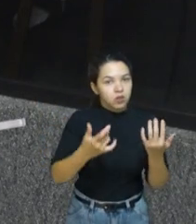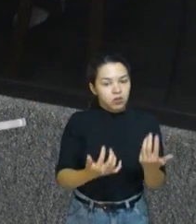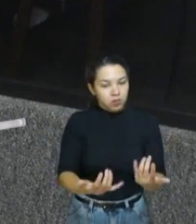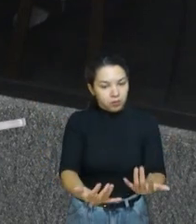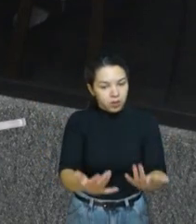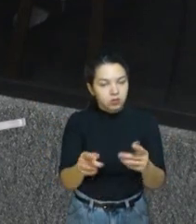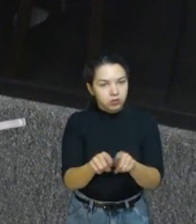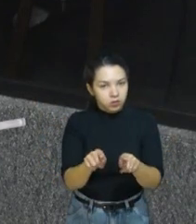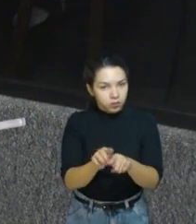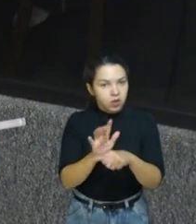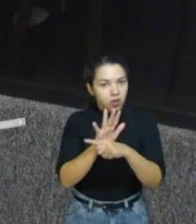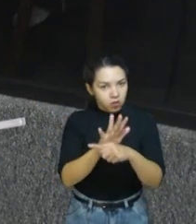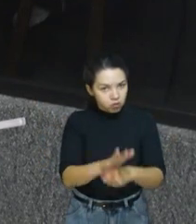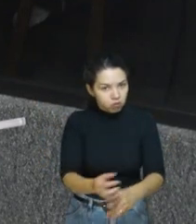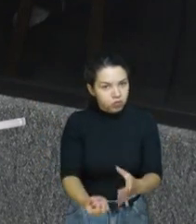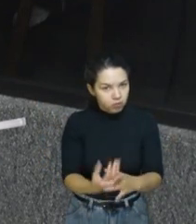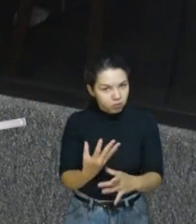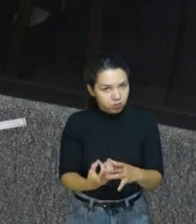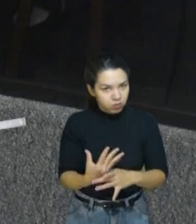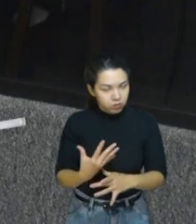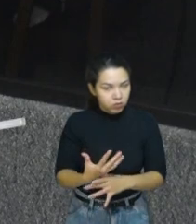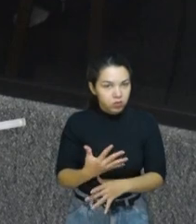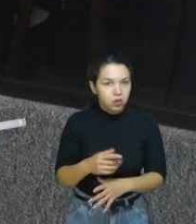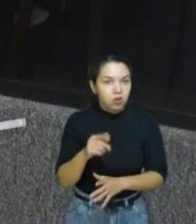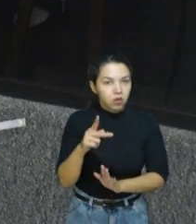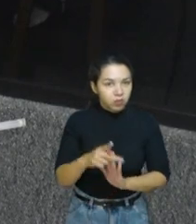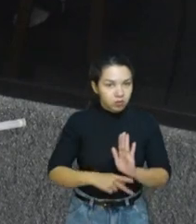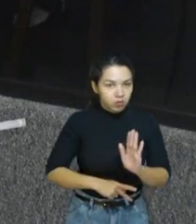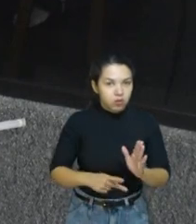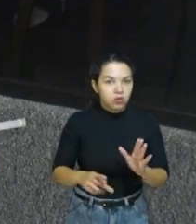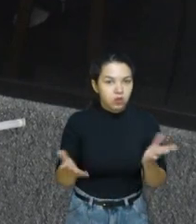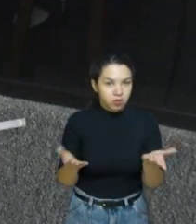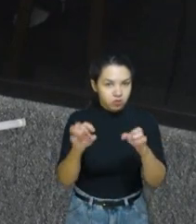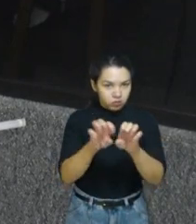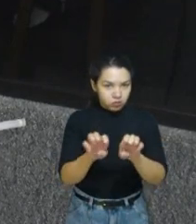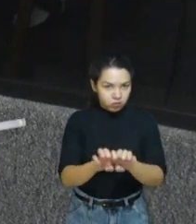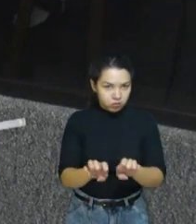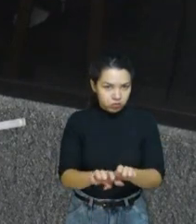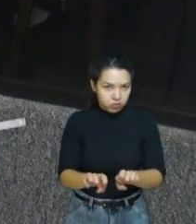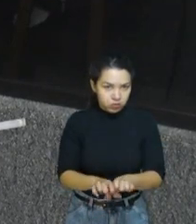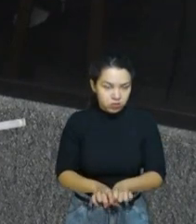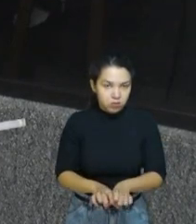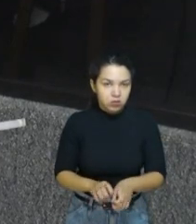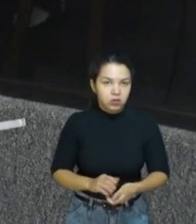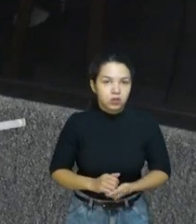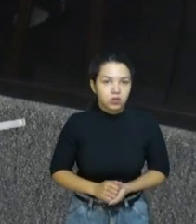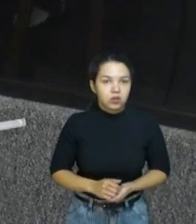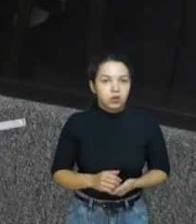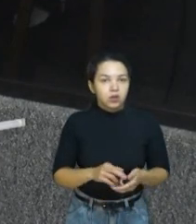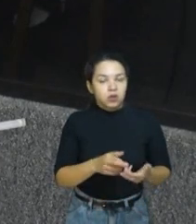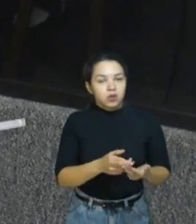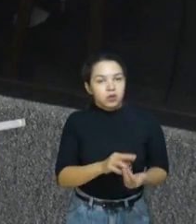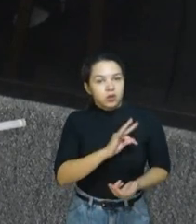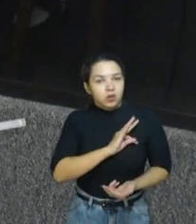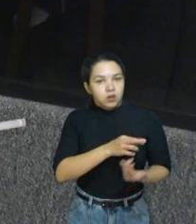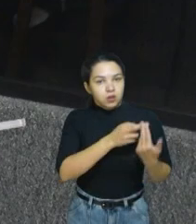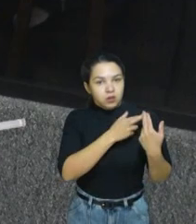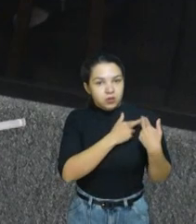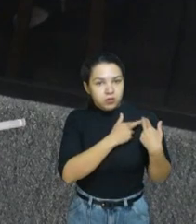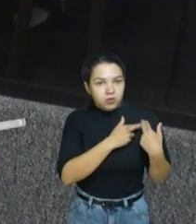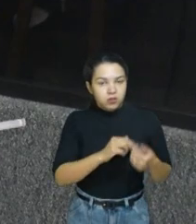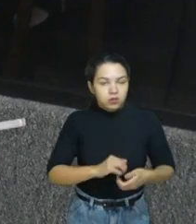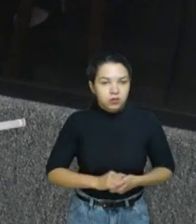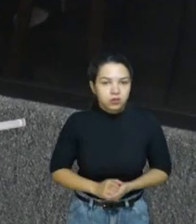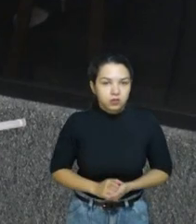70% dos nossos alimentos. Esse projeto ainda está em fase de estruturação com os técnicos responsáveis. E,